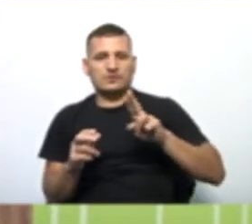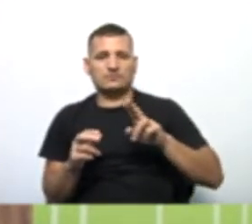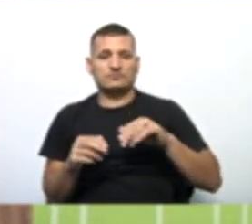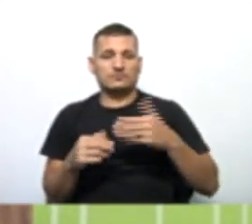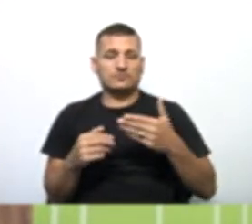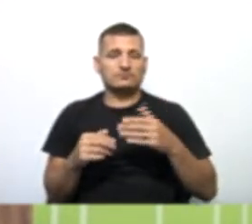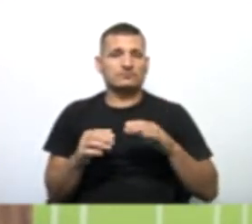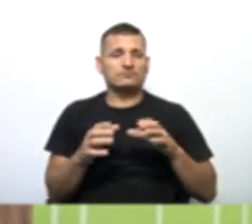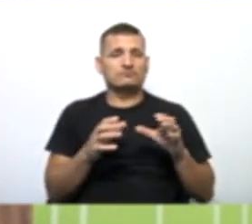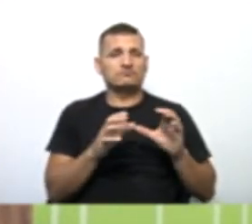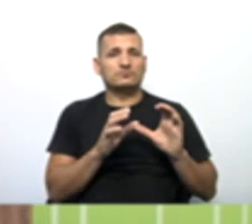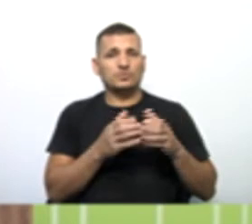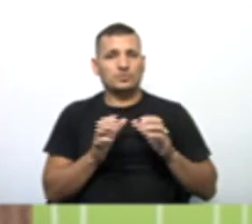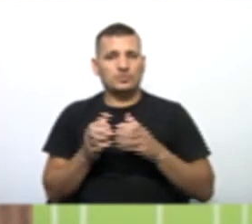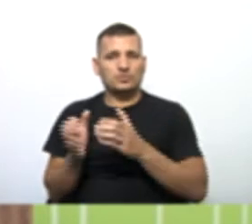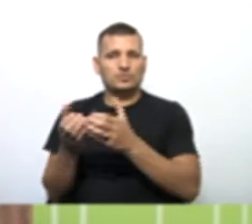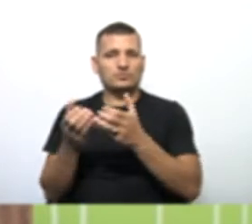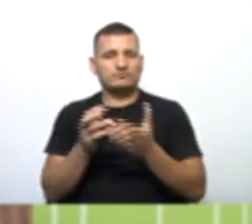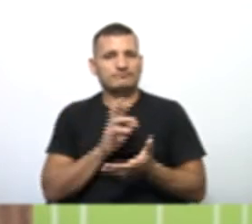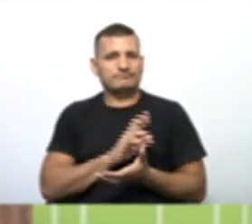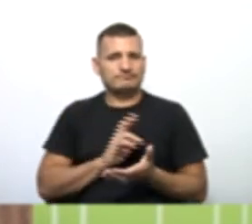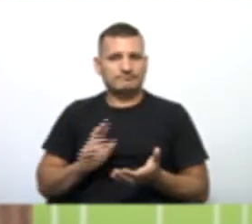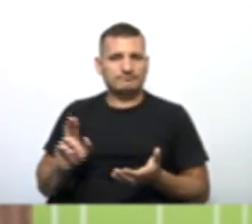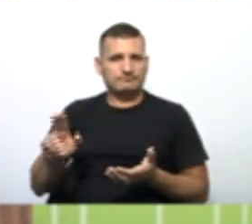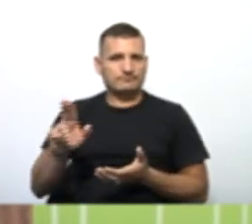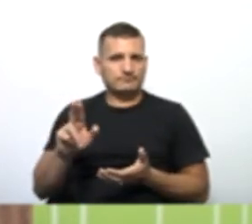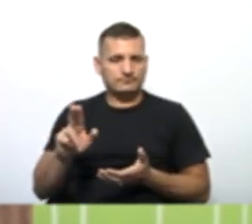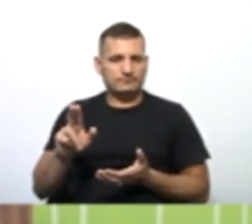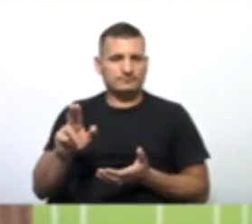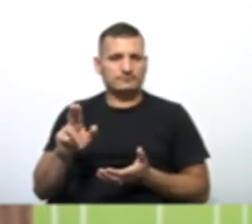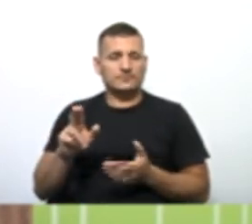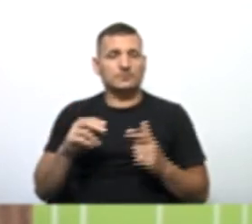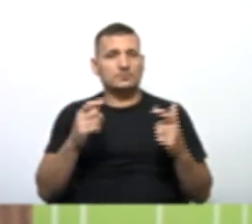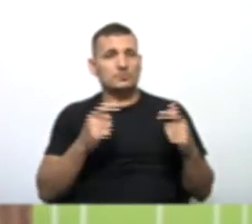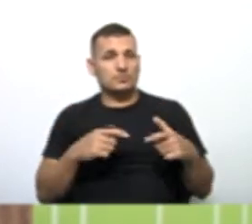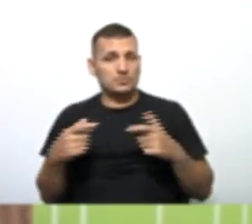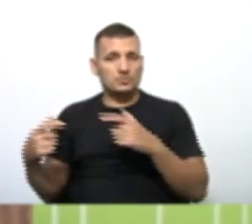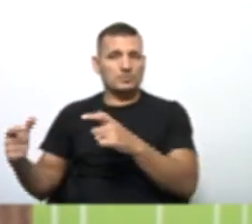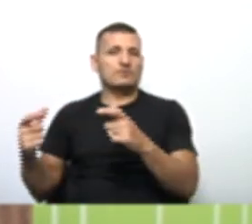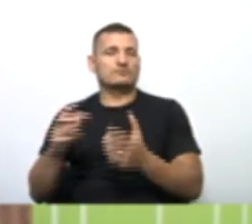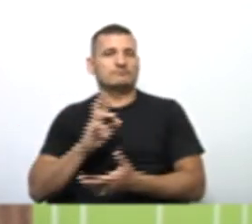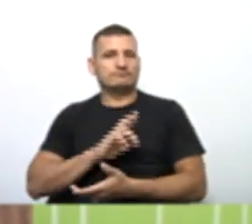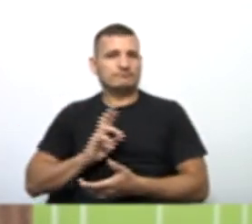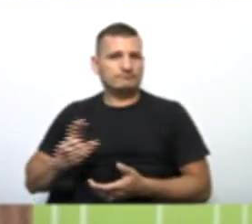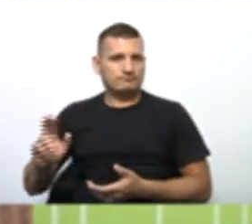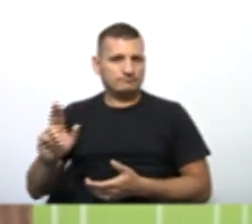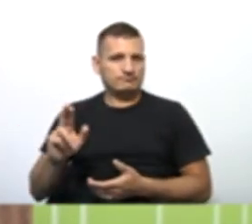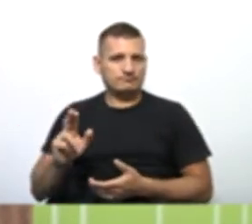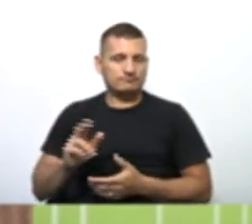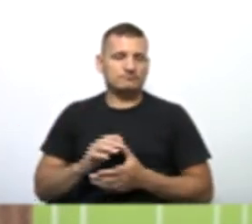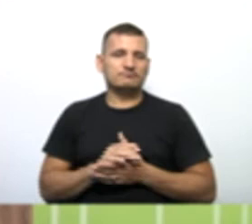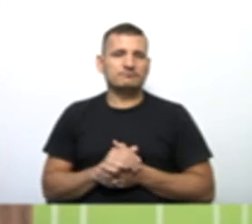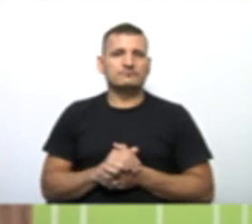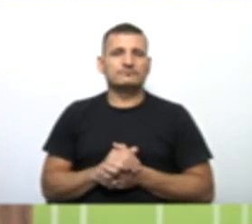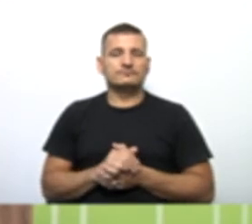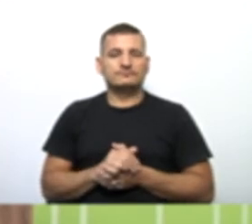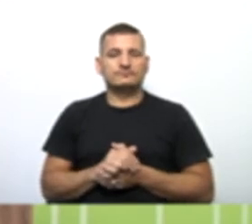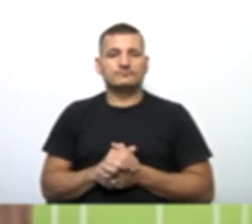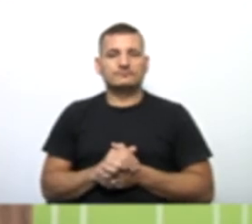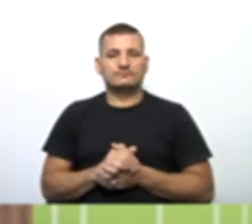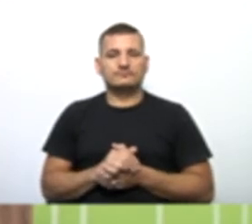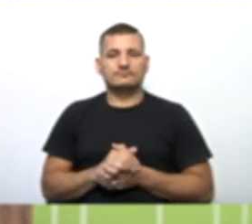ser equipes diferentes, em momentos diferentes, em lugares diferentes, que pode estar acontecendo.